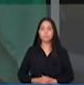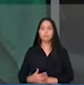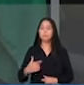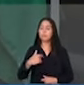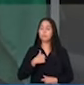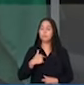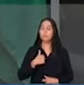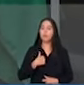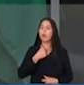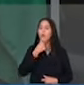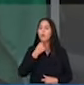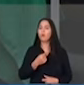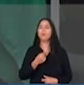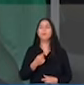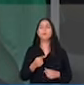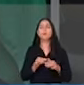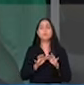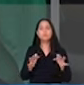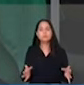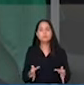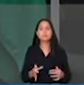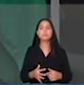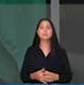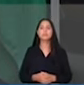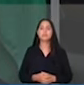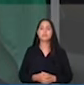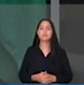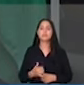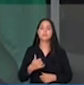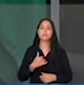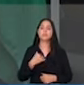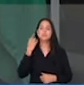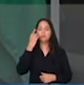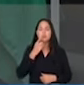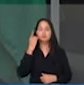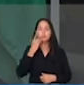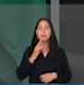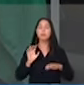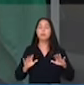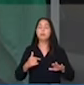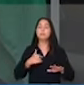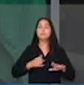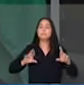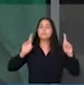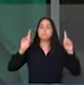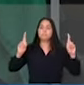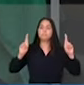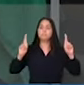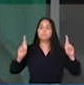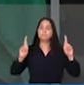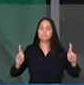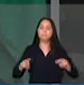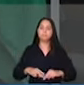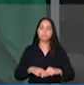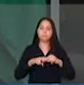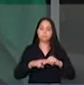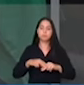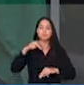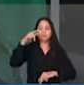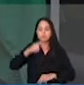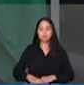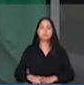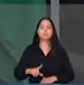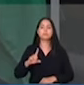simples um deputado combativo agora esperançoso em ver e poder contribuir mais uma vez com dias